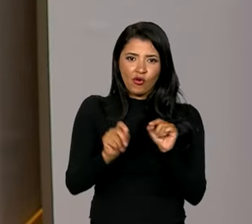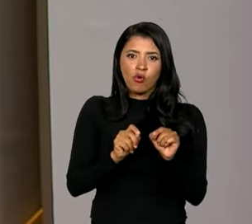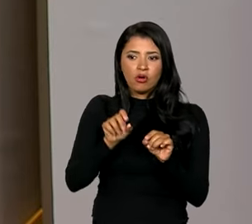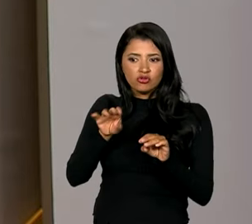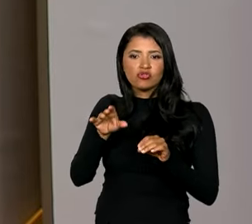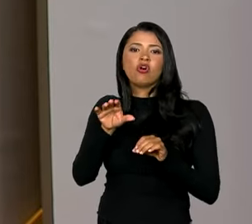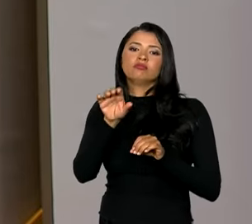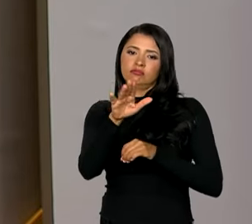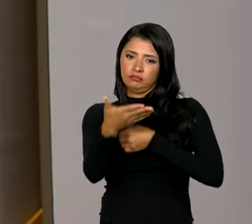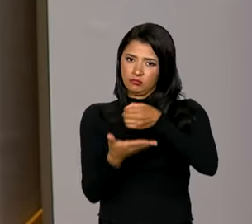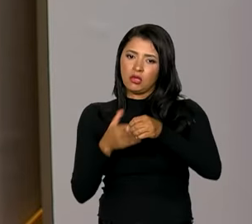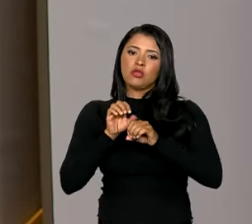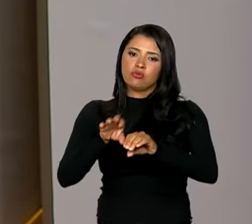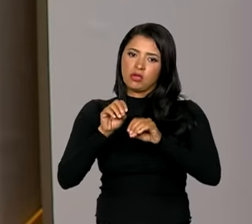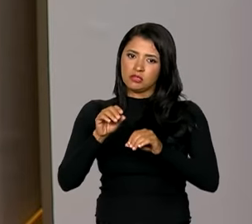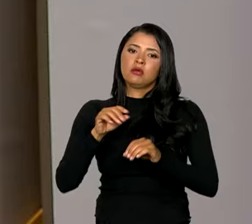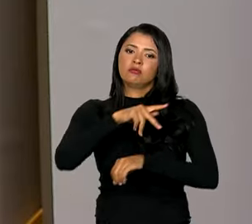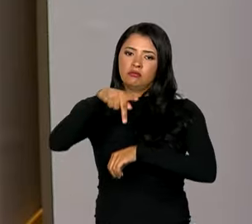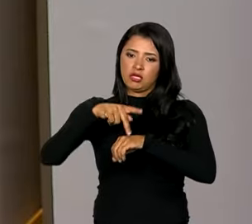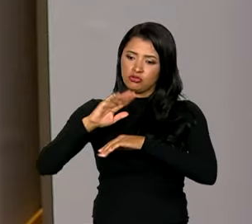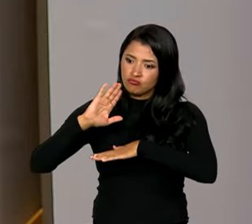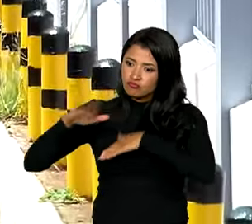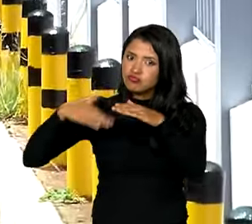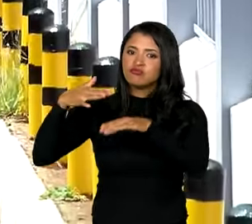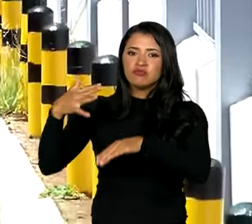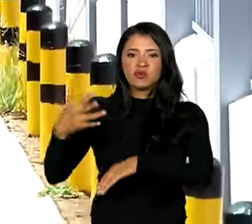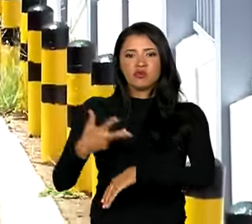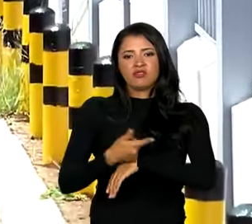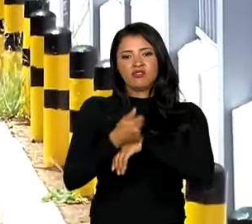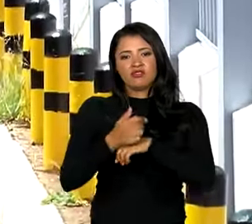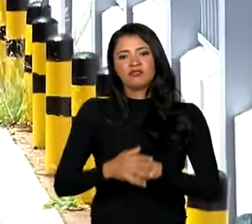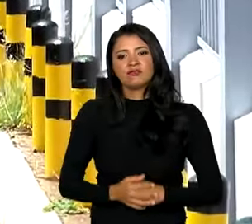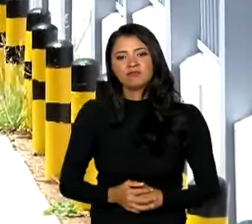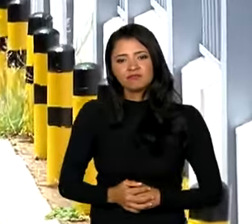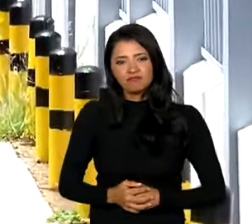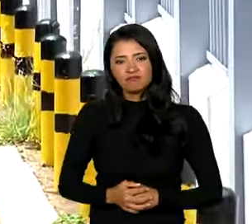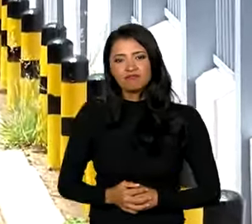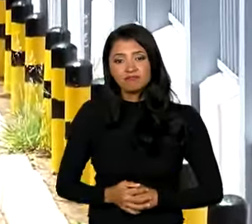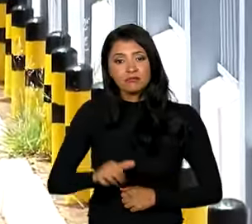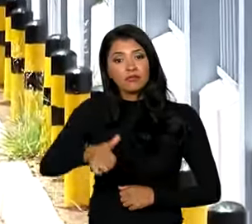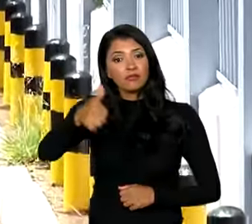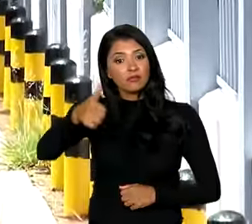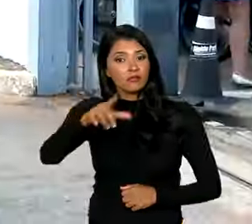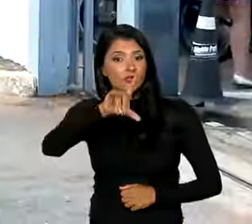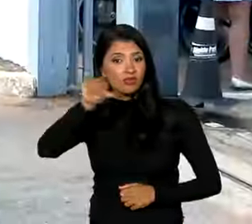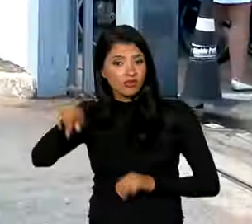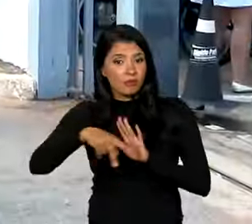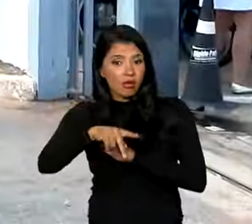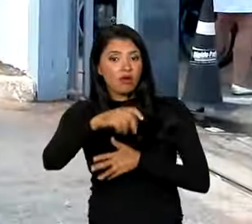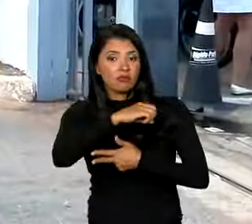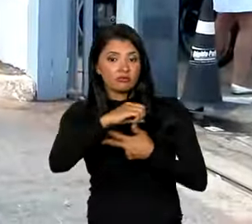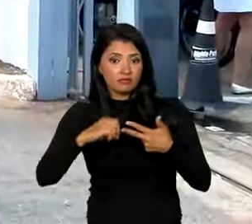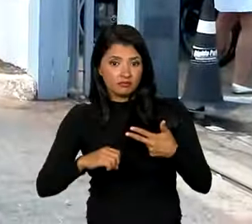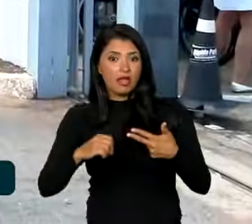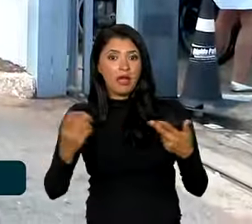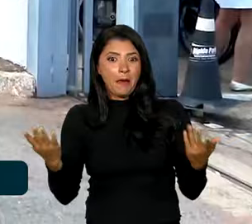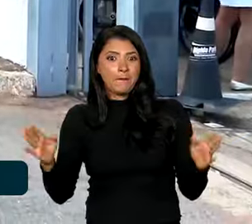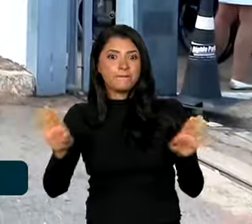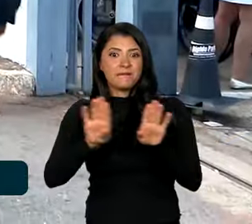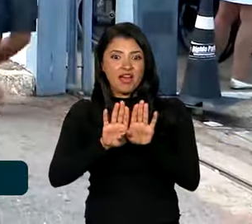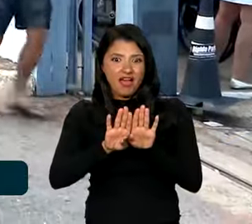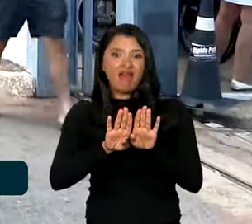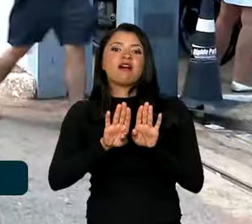educação o país dará um salto de qualidade no primeiro dia do Enem os portões foram fechados